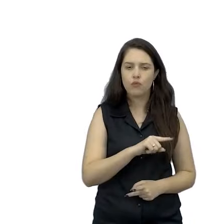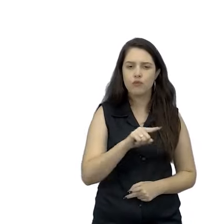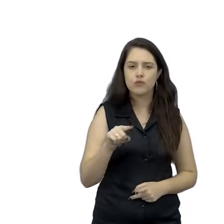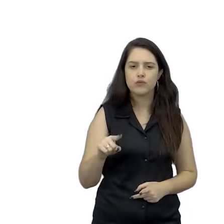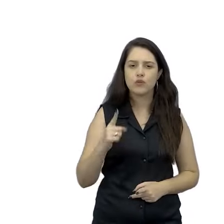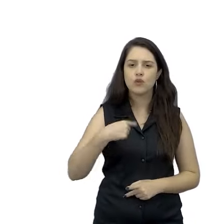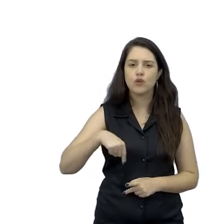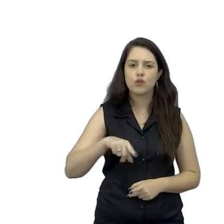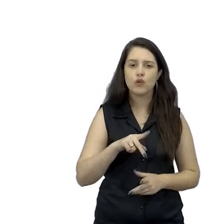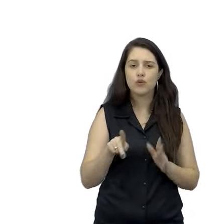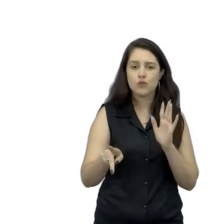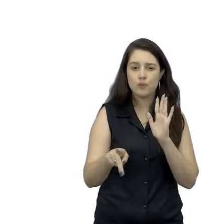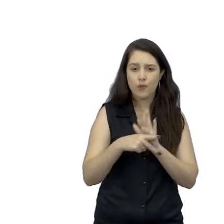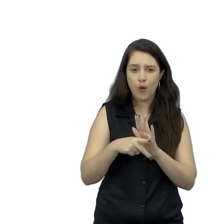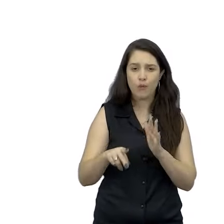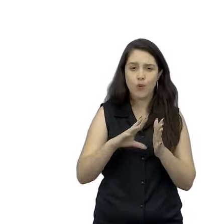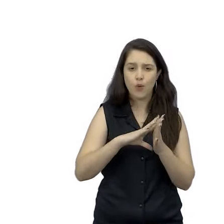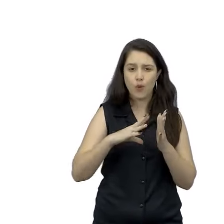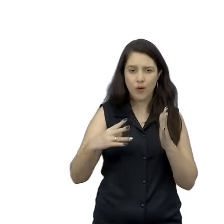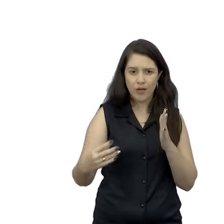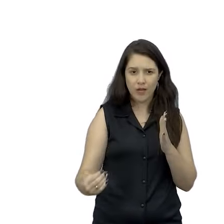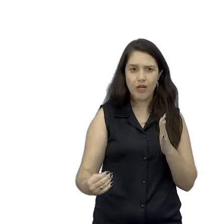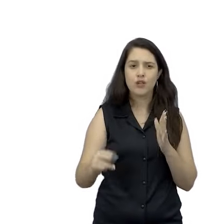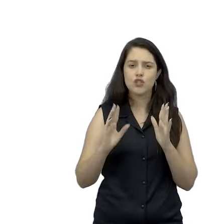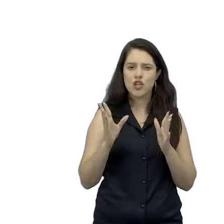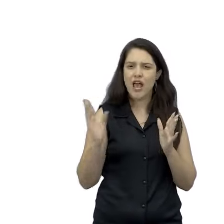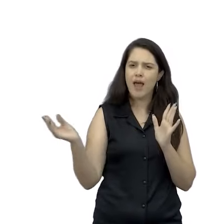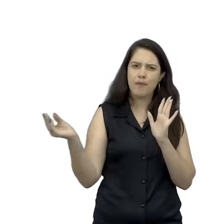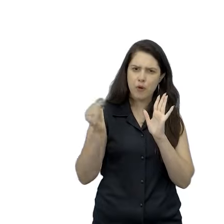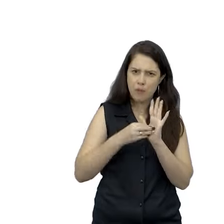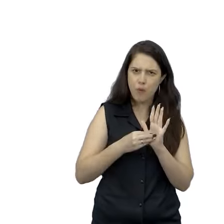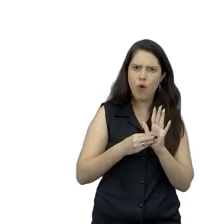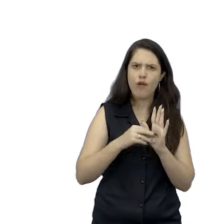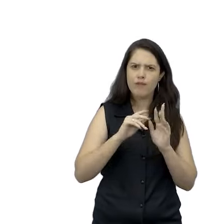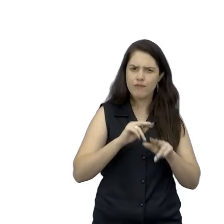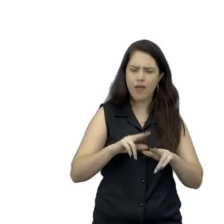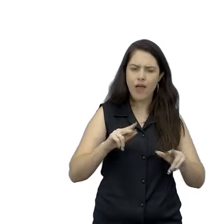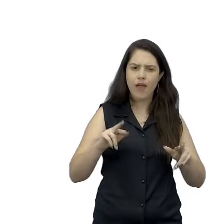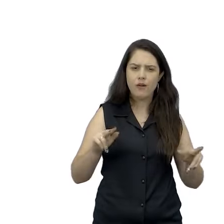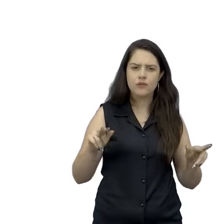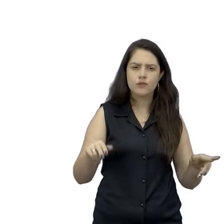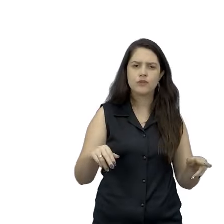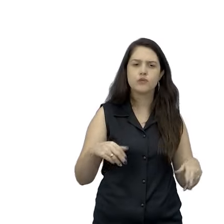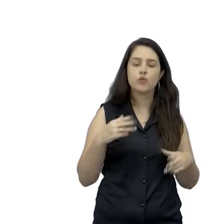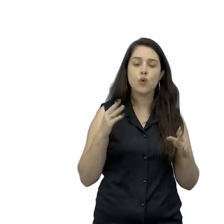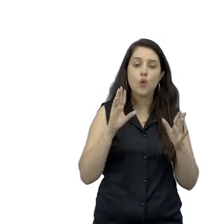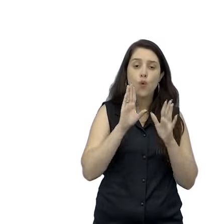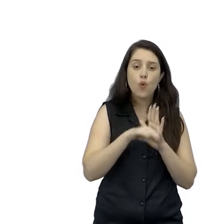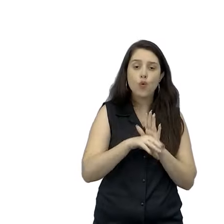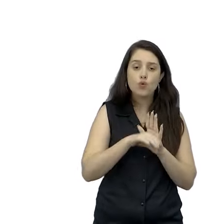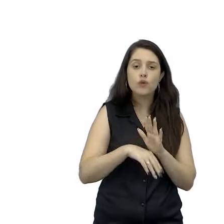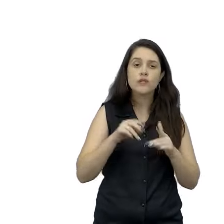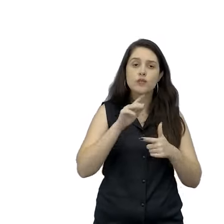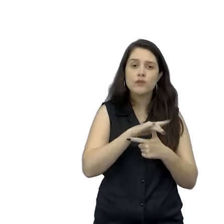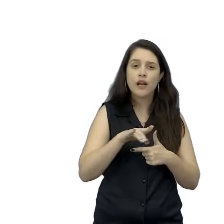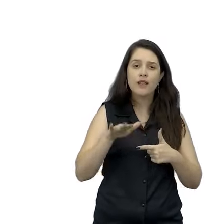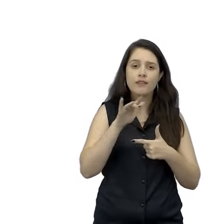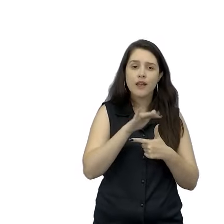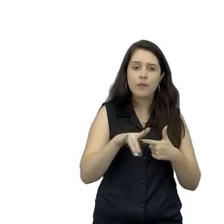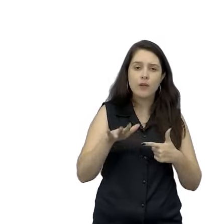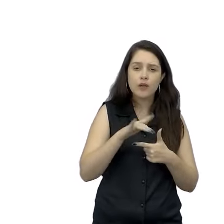o nosso próprio currículo paulista ele já propõe que o ensino seja voltado num contexto de letramento, né, ou seja, que